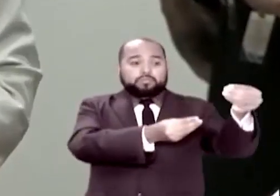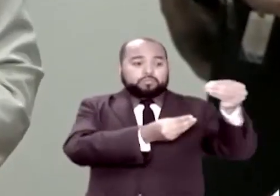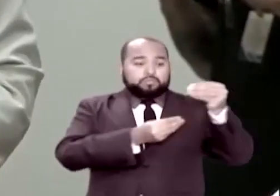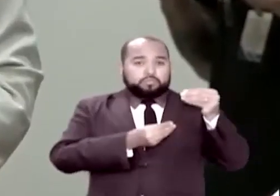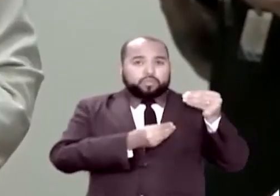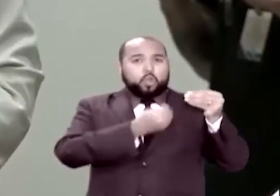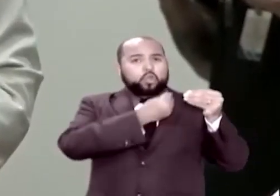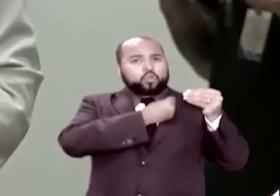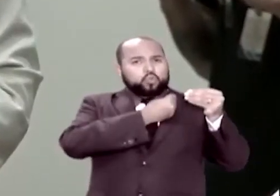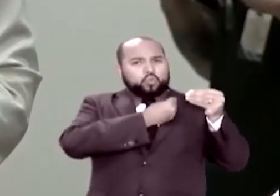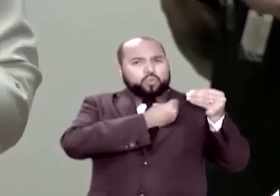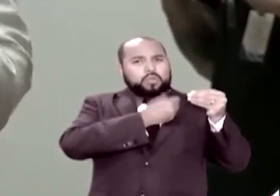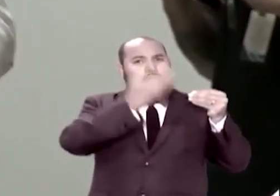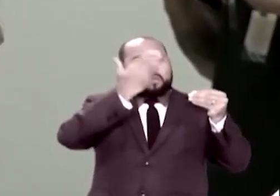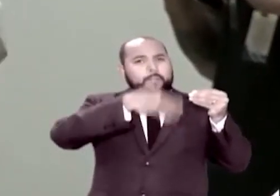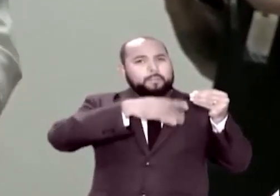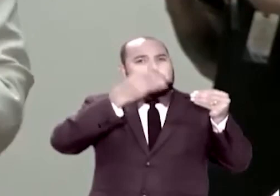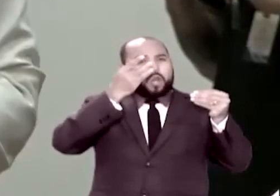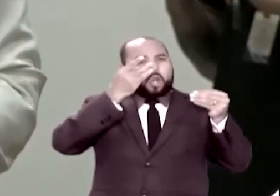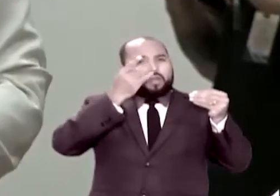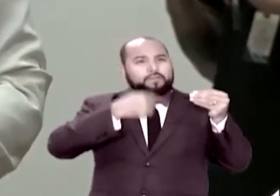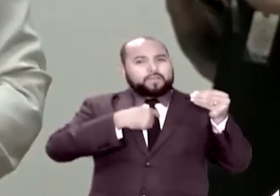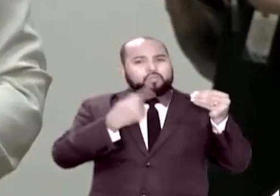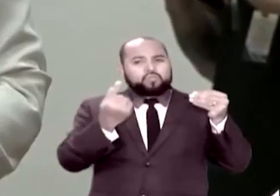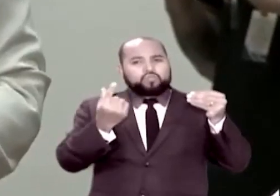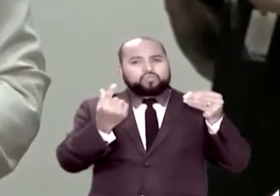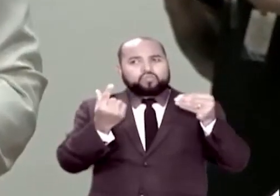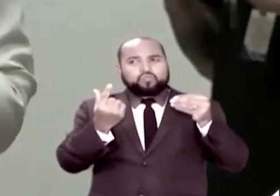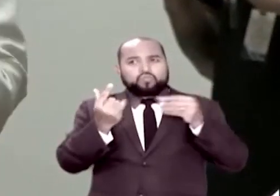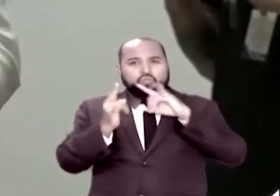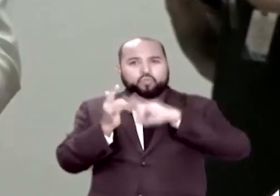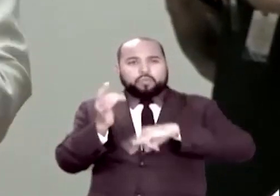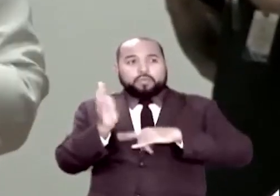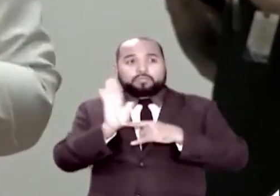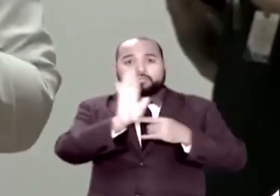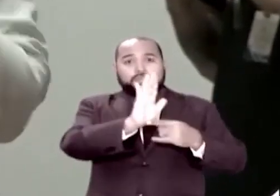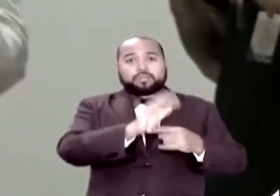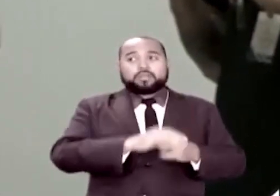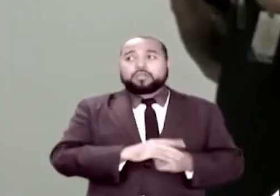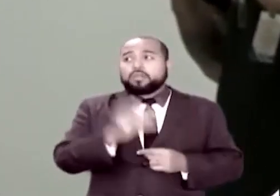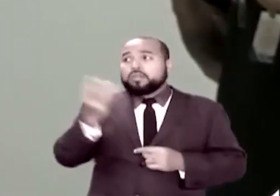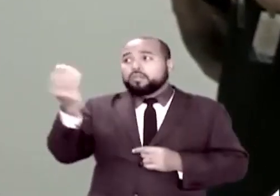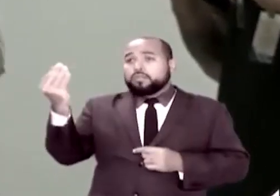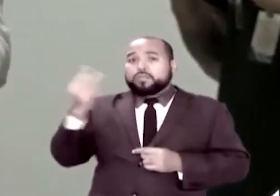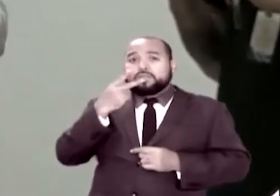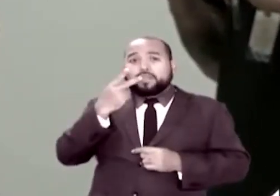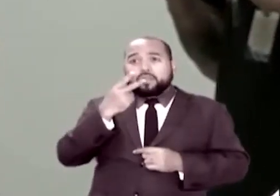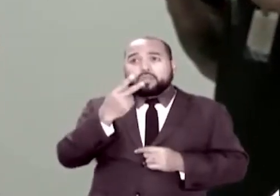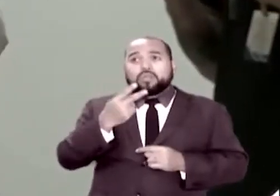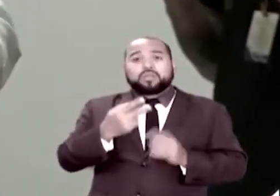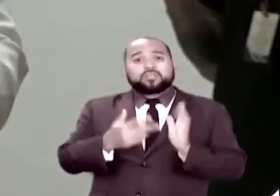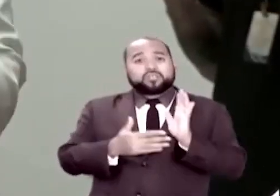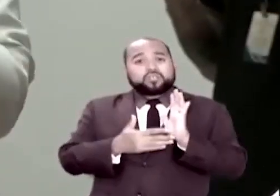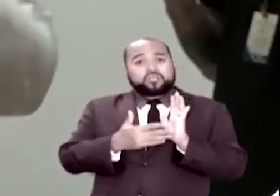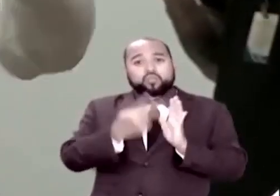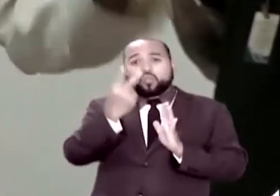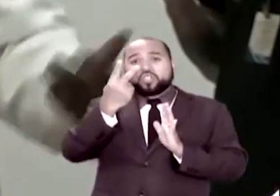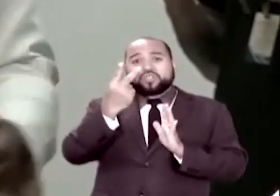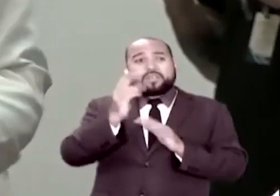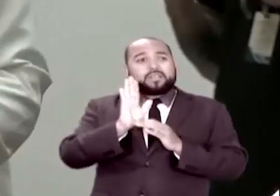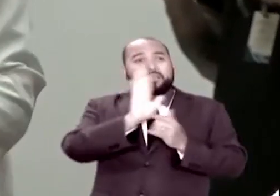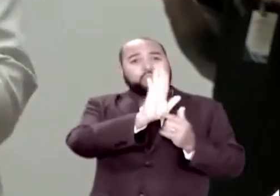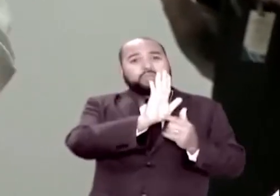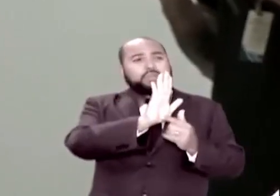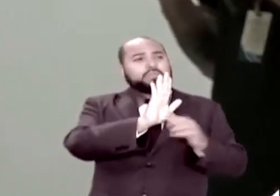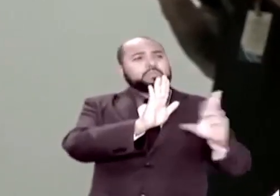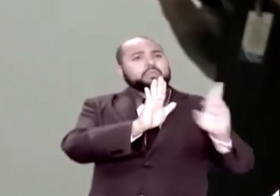documento Então os muitos fazedores relataram inclusive que apresentaram os documentos não só uma vez mas duas vezes e no momento